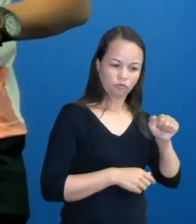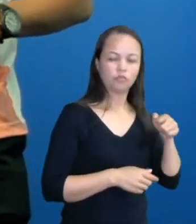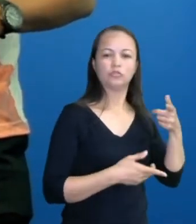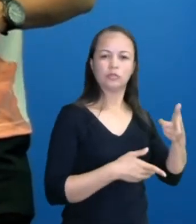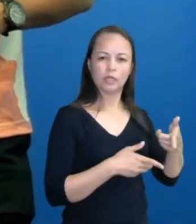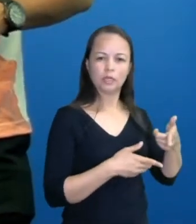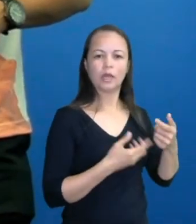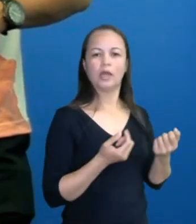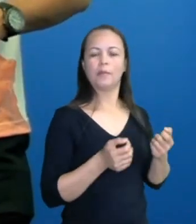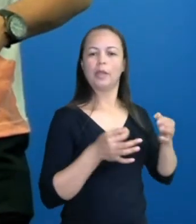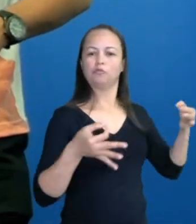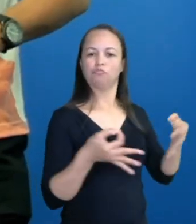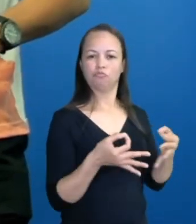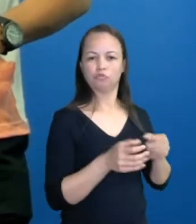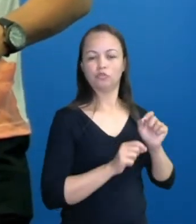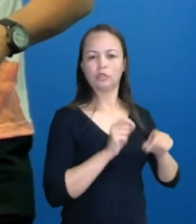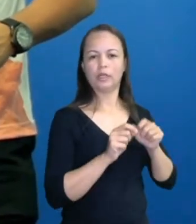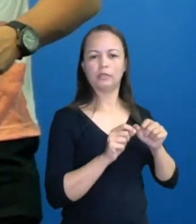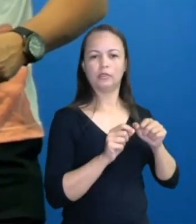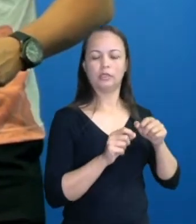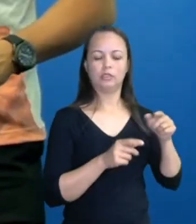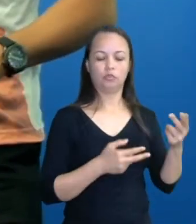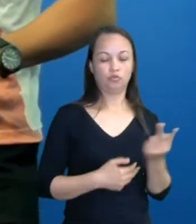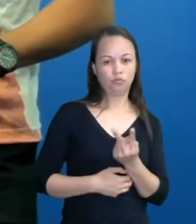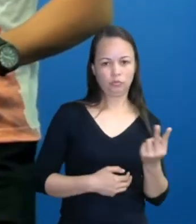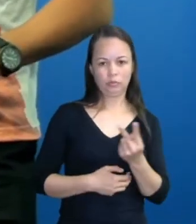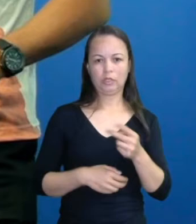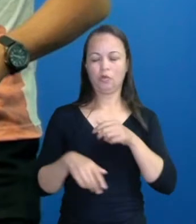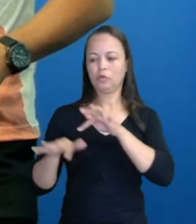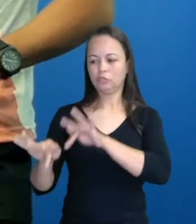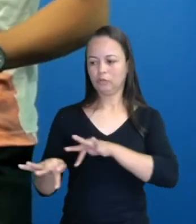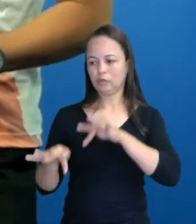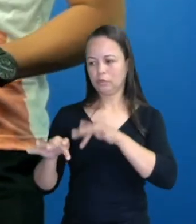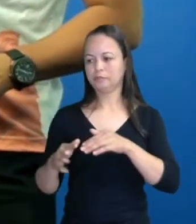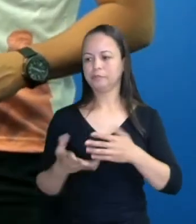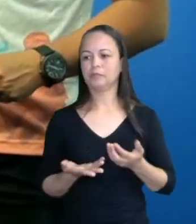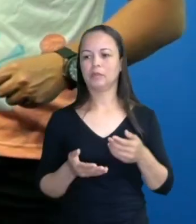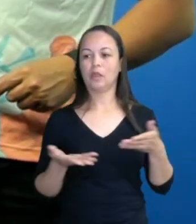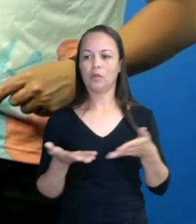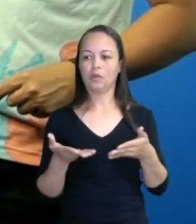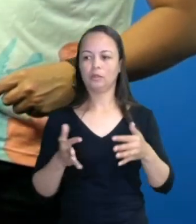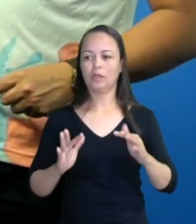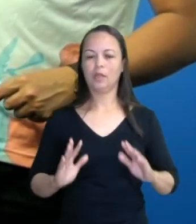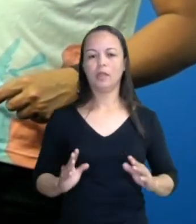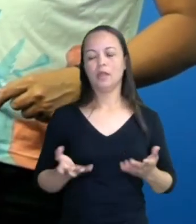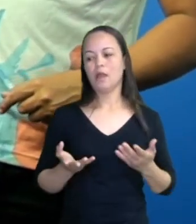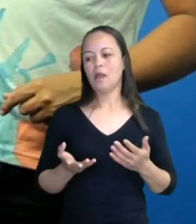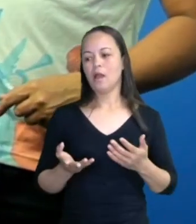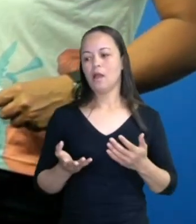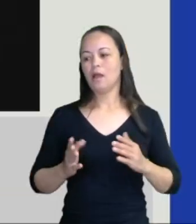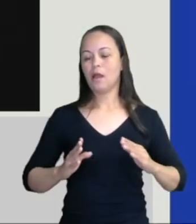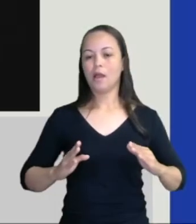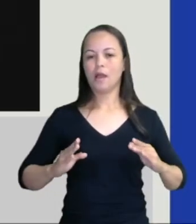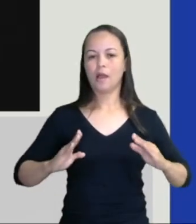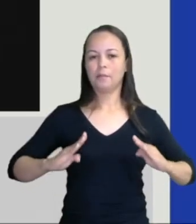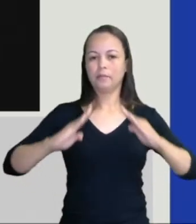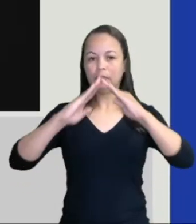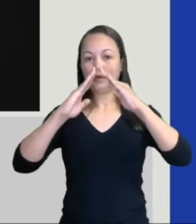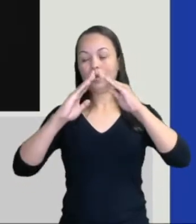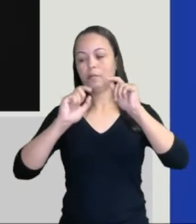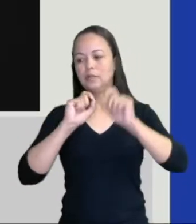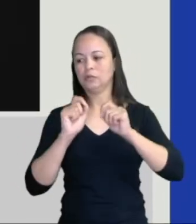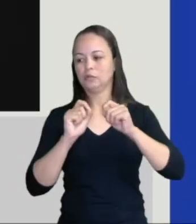os servos e os senhores feudais. Está aqui a pirâmide, melhor ilustrando, lá no